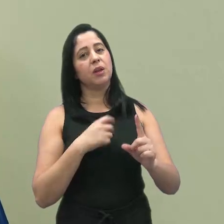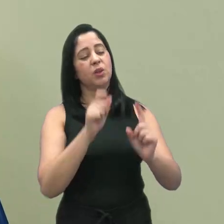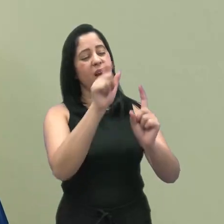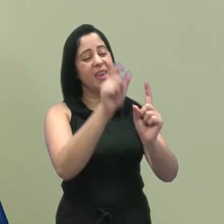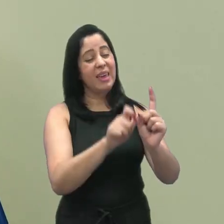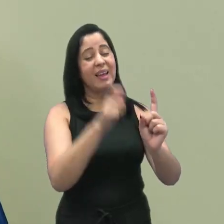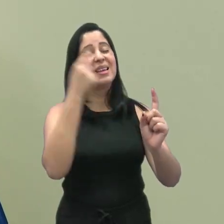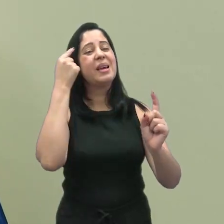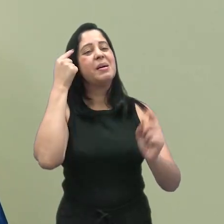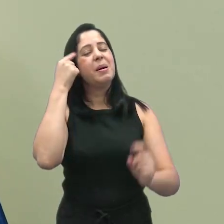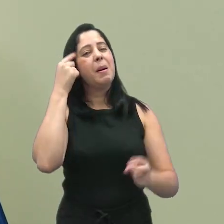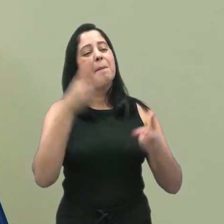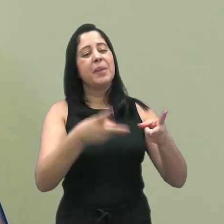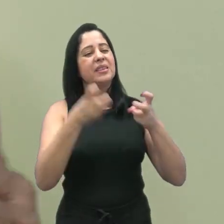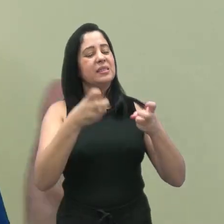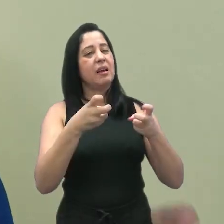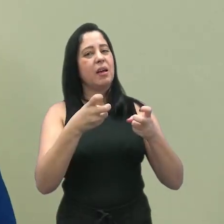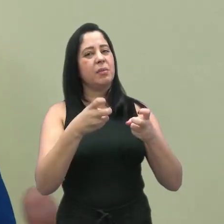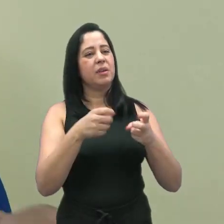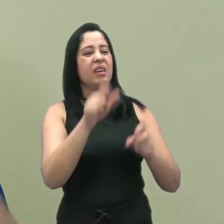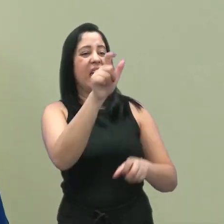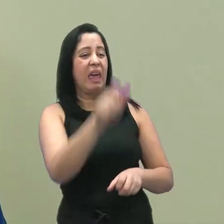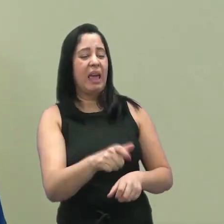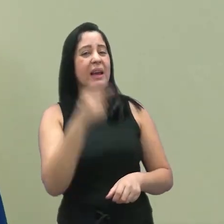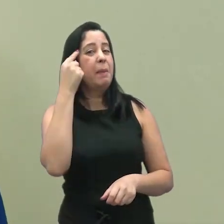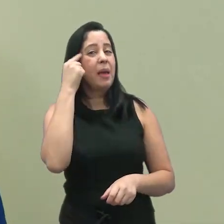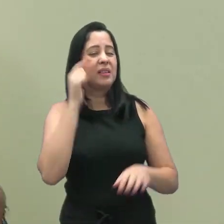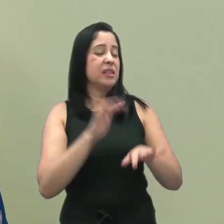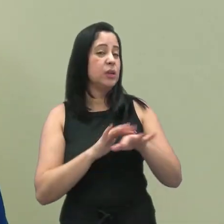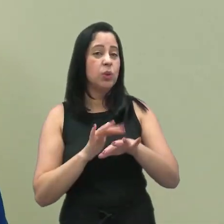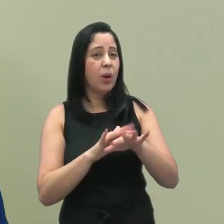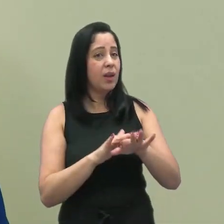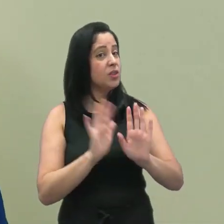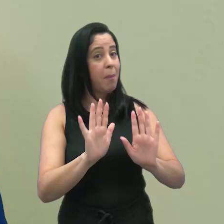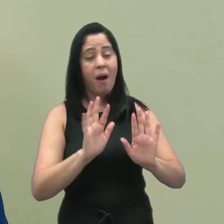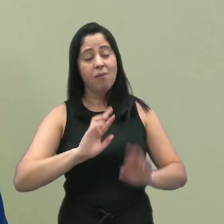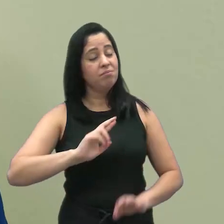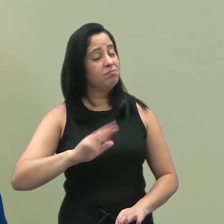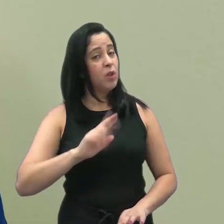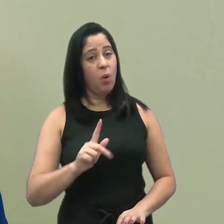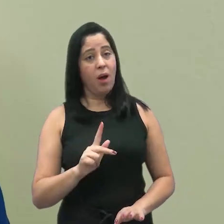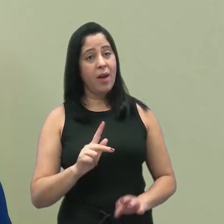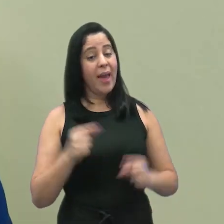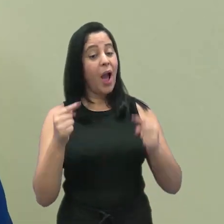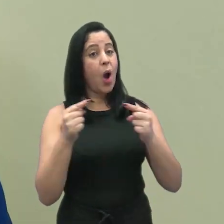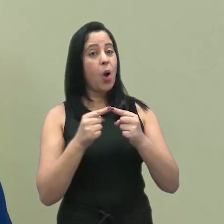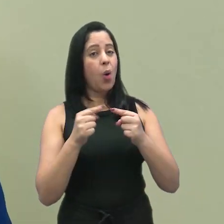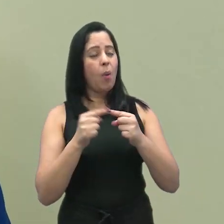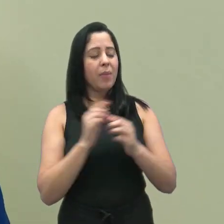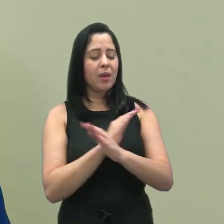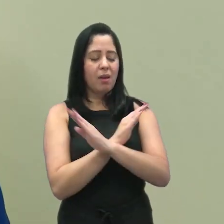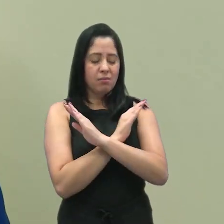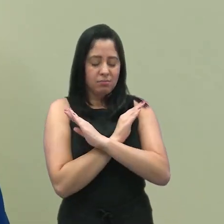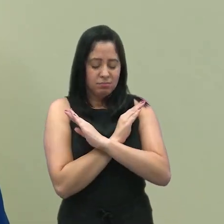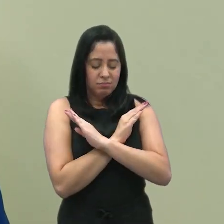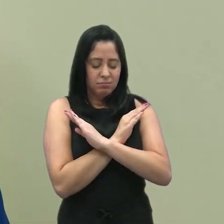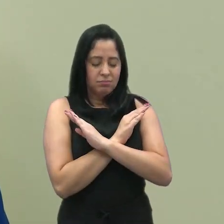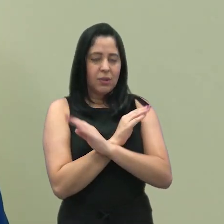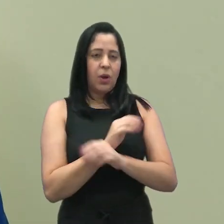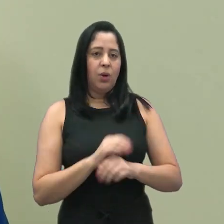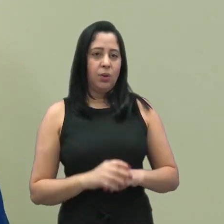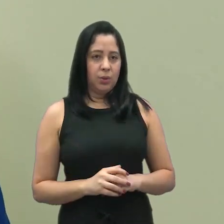que uma porção de coisa que ele acha que ele está doente ou que ele está não sei o que, tudo faz parte do luto. Então até o 6º